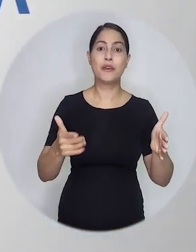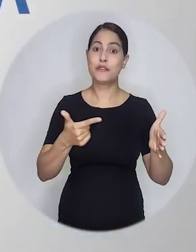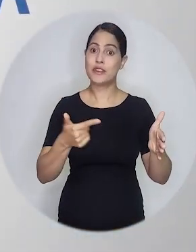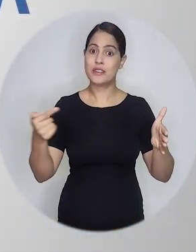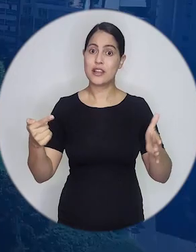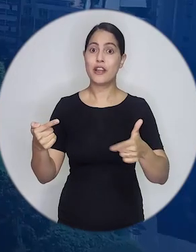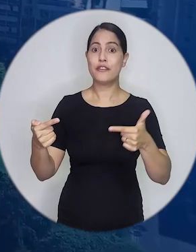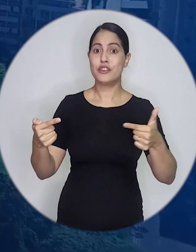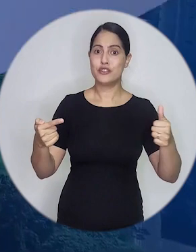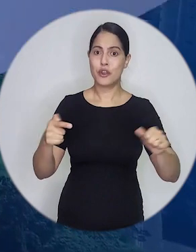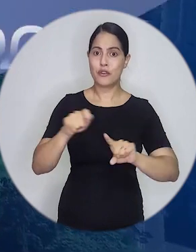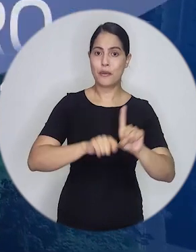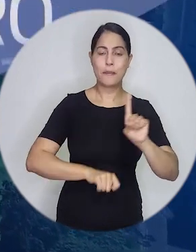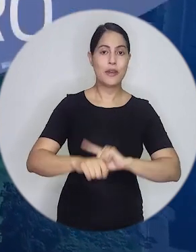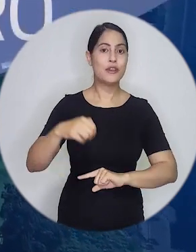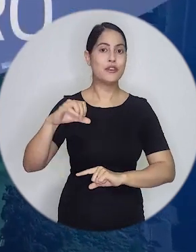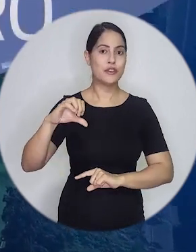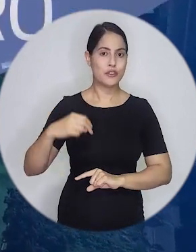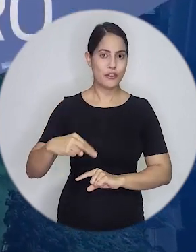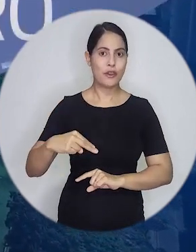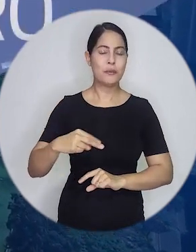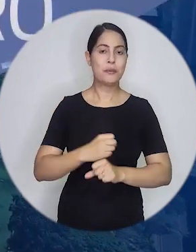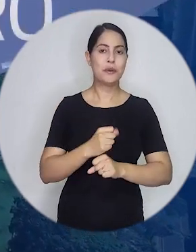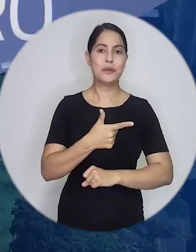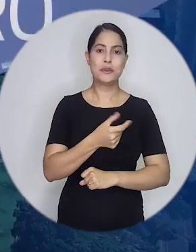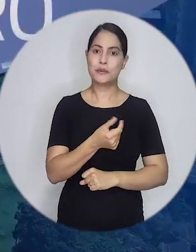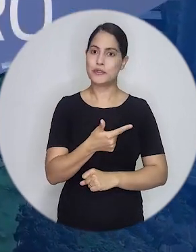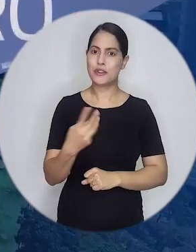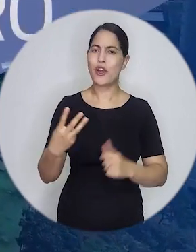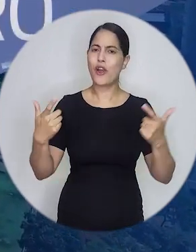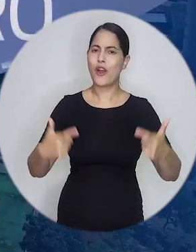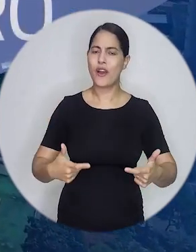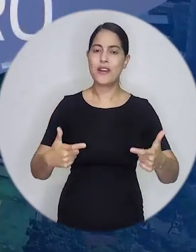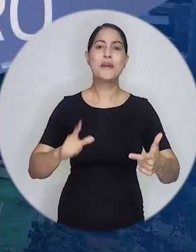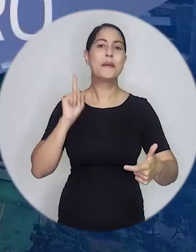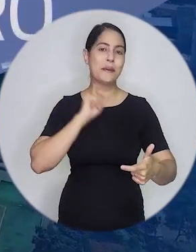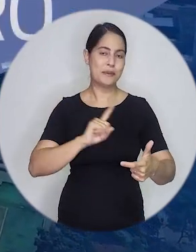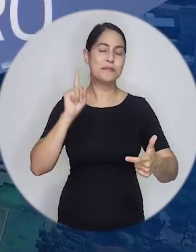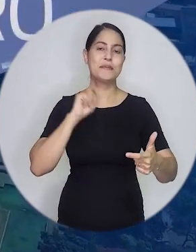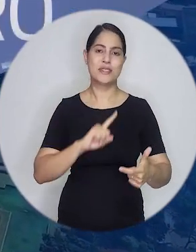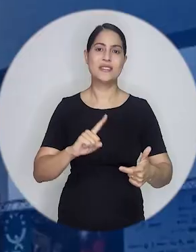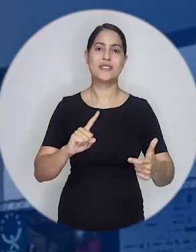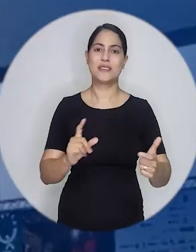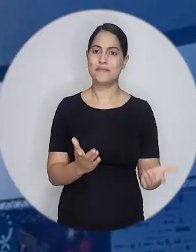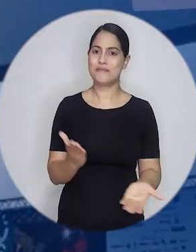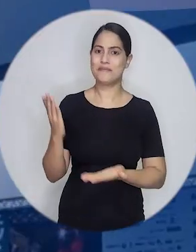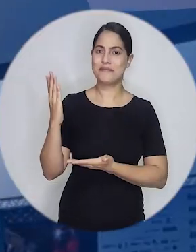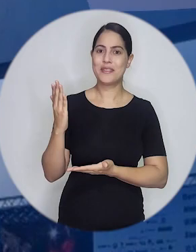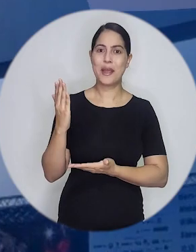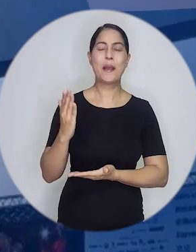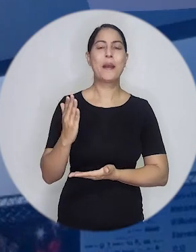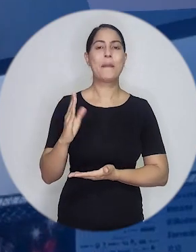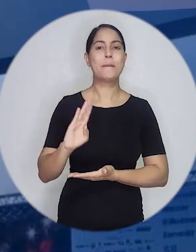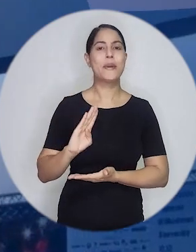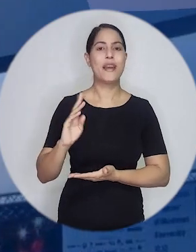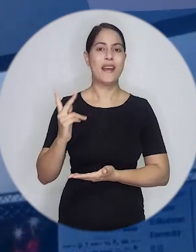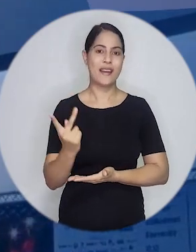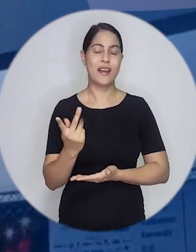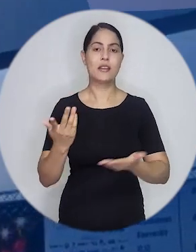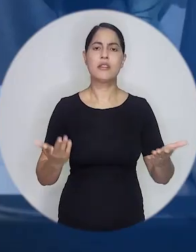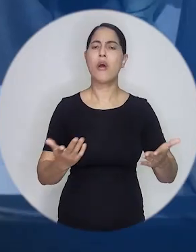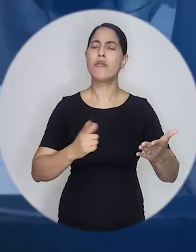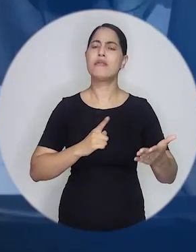Advocacia Brasileira, de 27 a 29 de novembro de 2023, no Expo Minas, em Belo